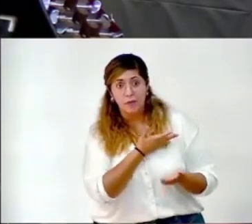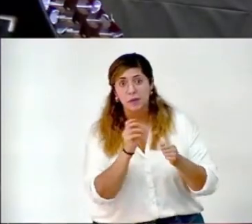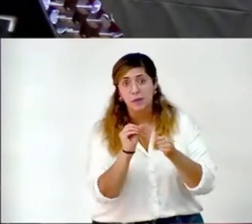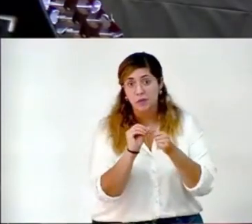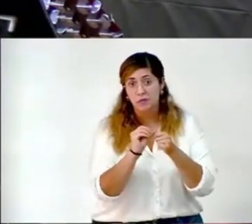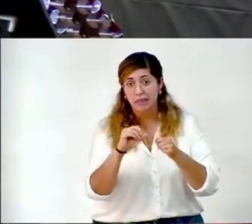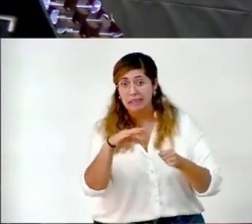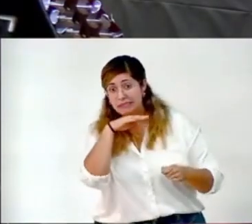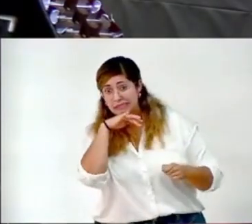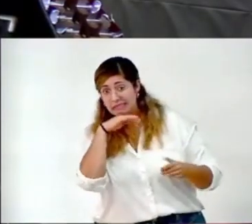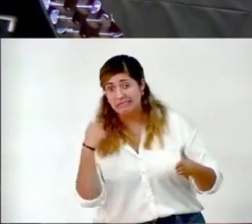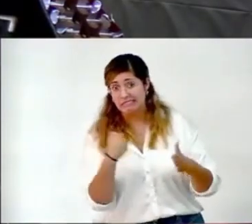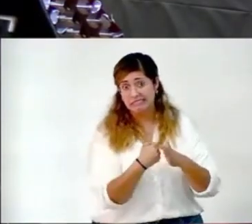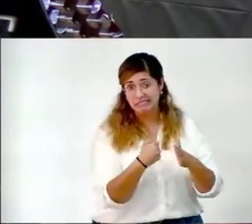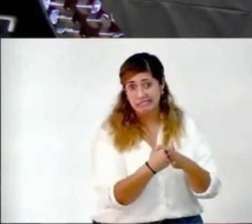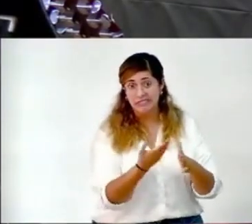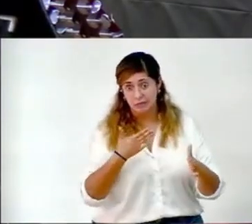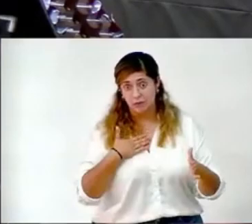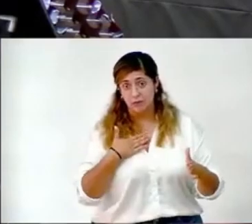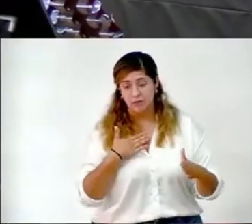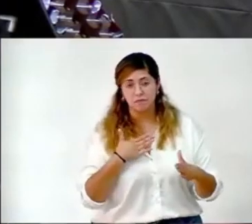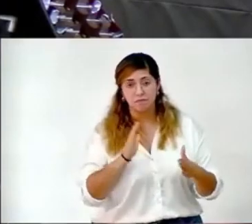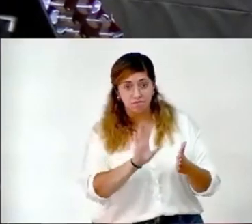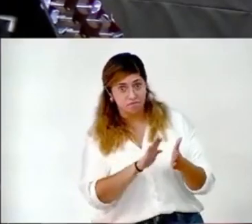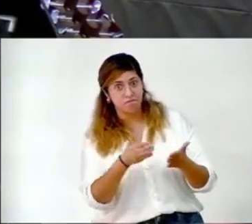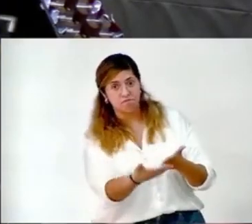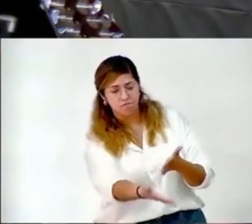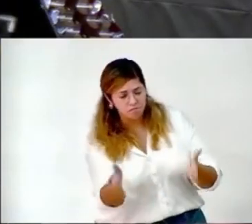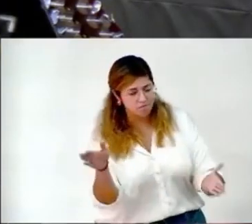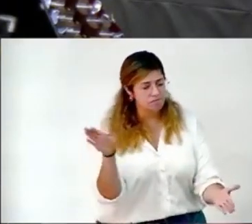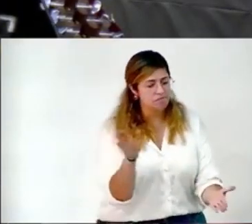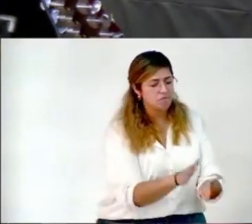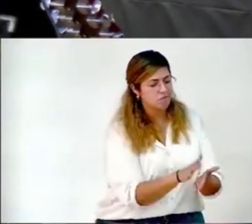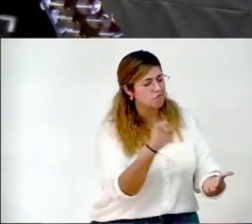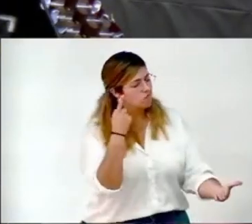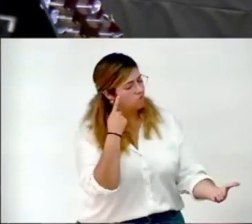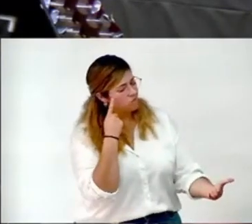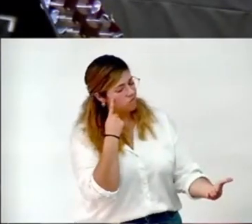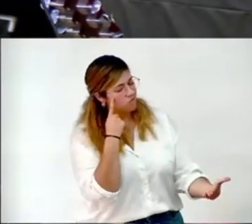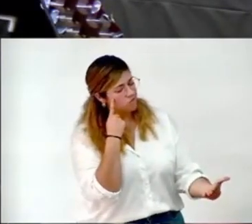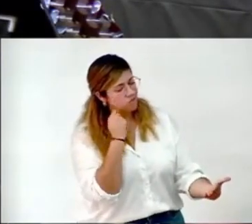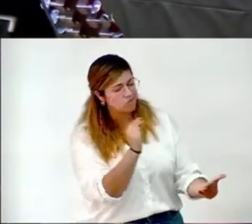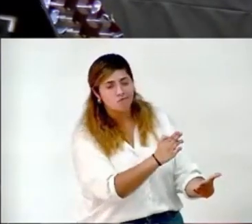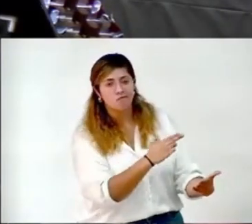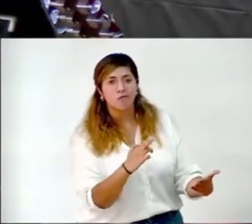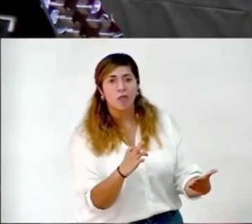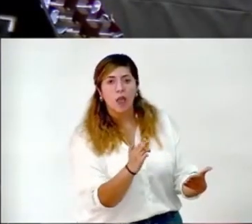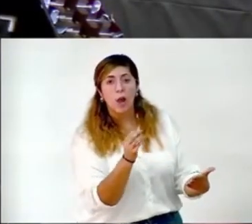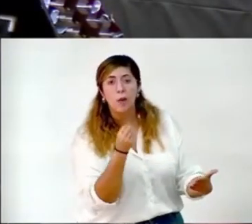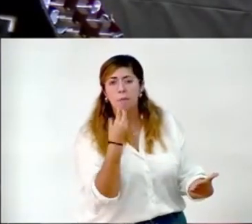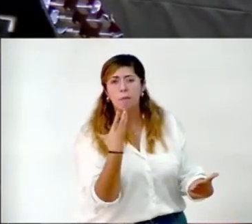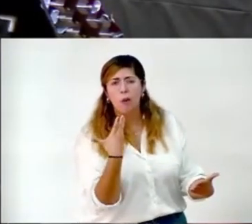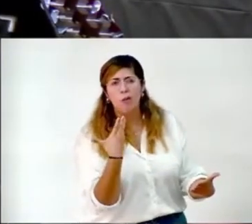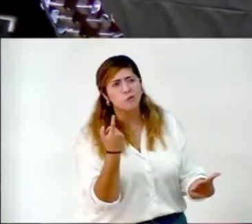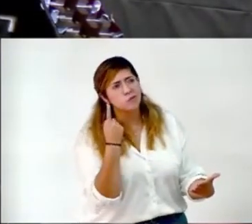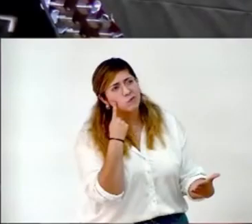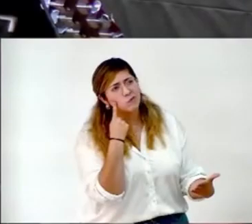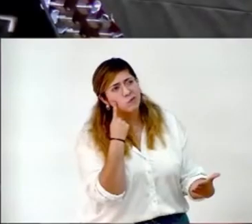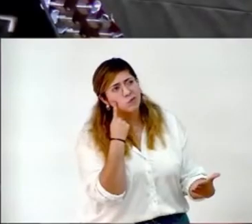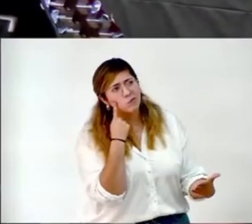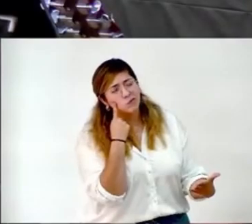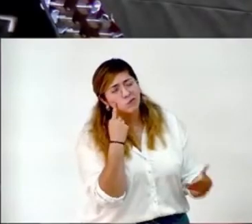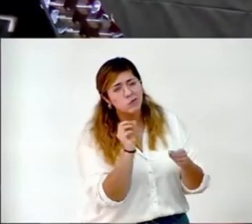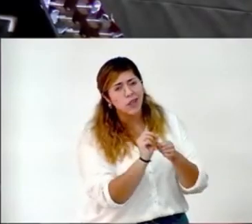outro lado, você pode pensar em algo de bom que você pode fazer para